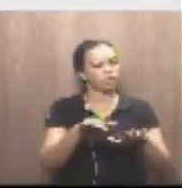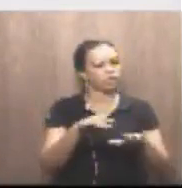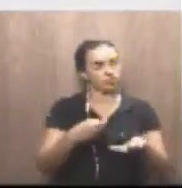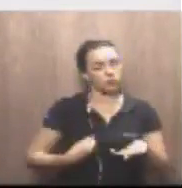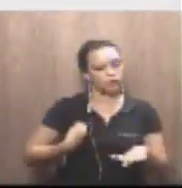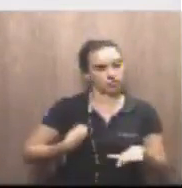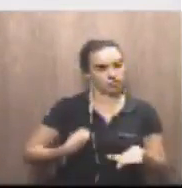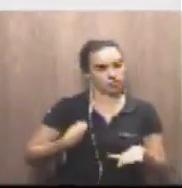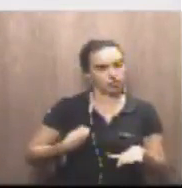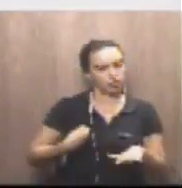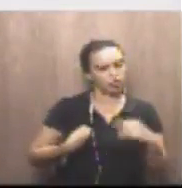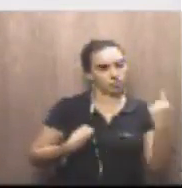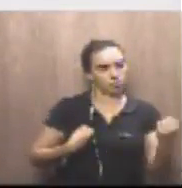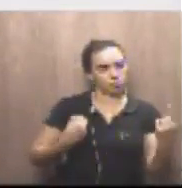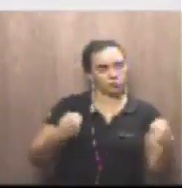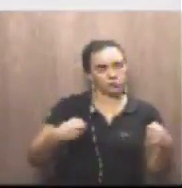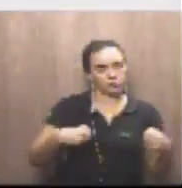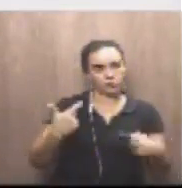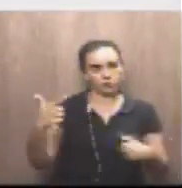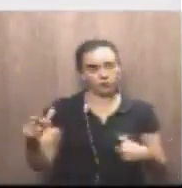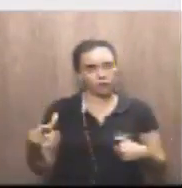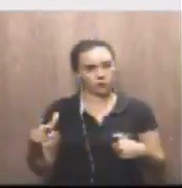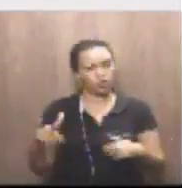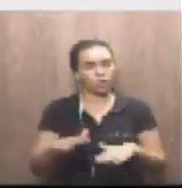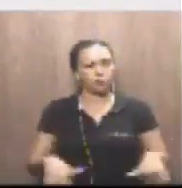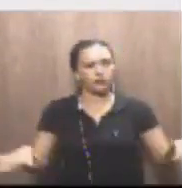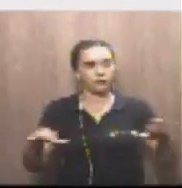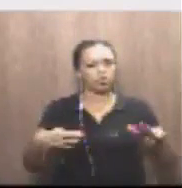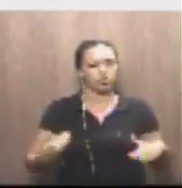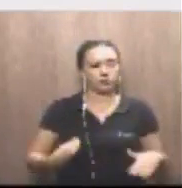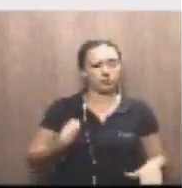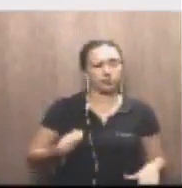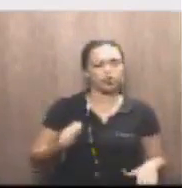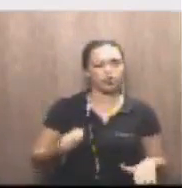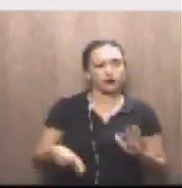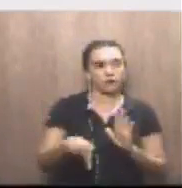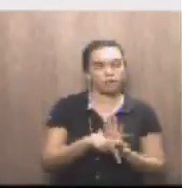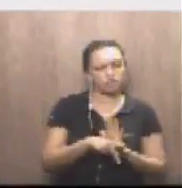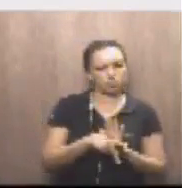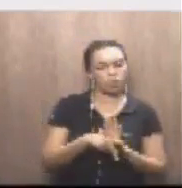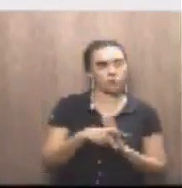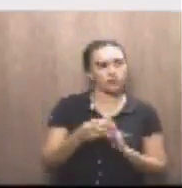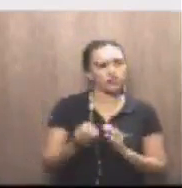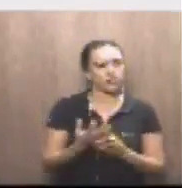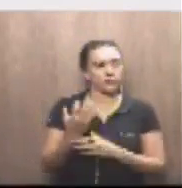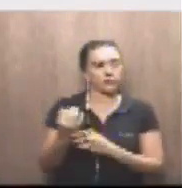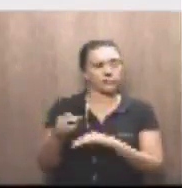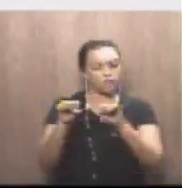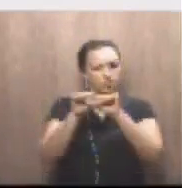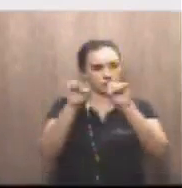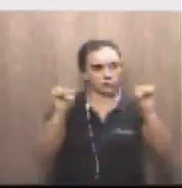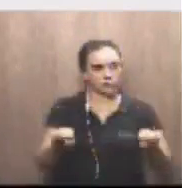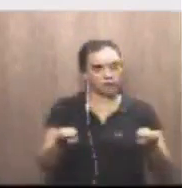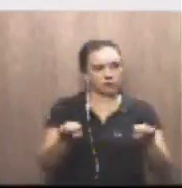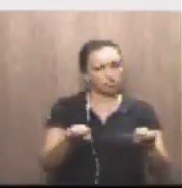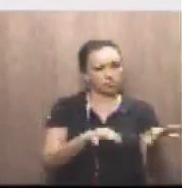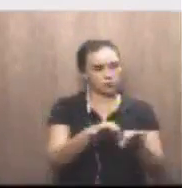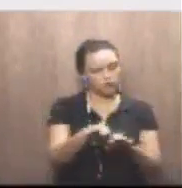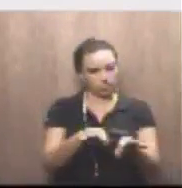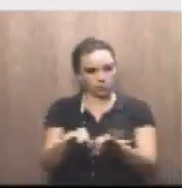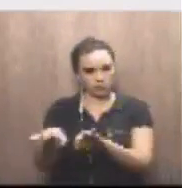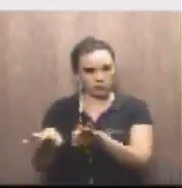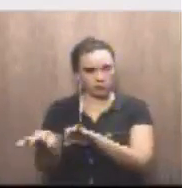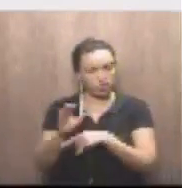onde um depende do outro para que o todo subsista. A própria natureza cria sistemas de autorregulação